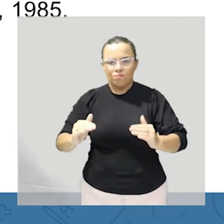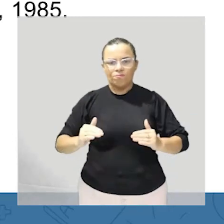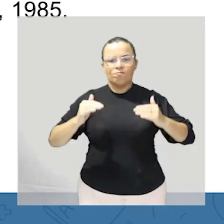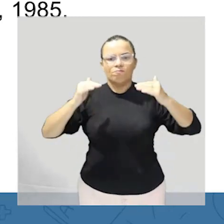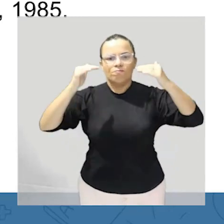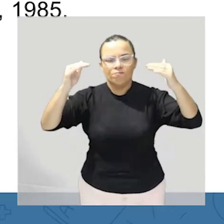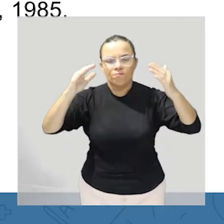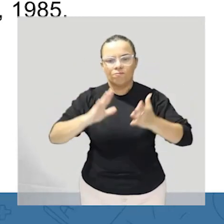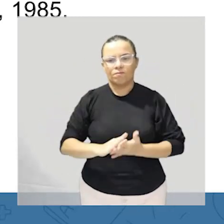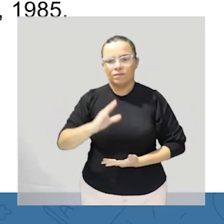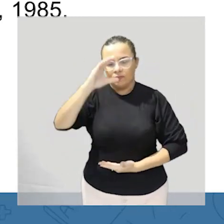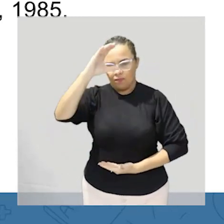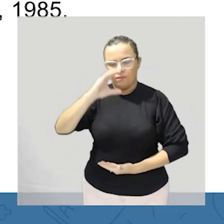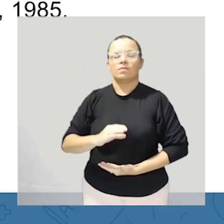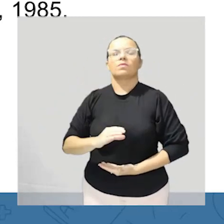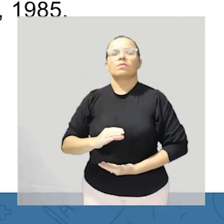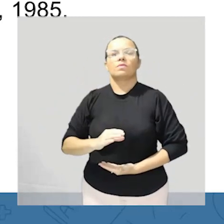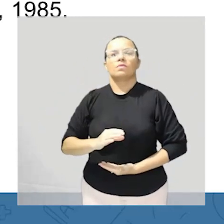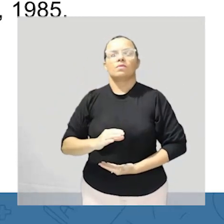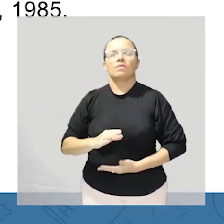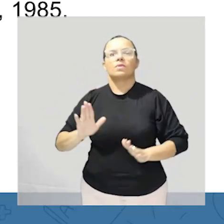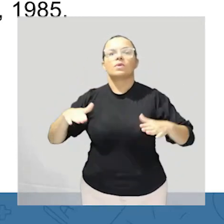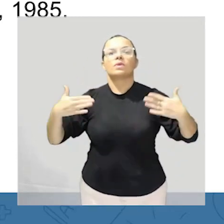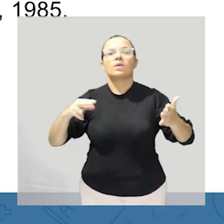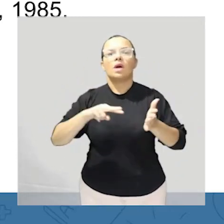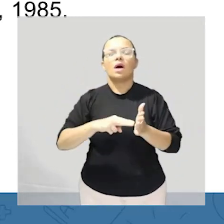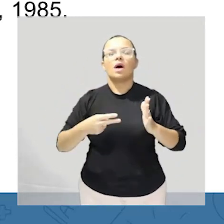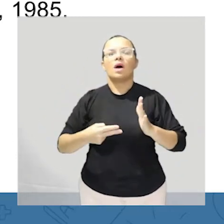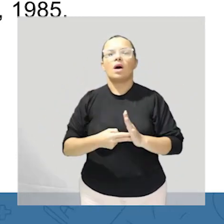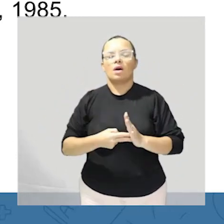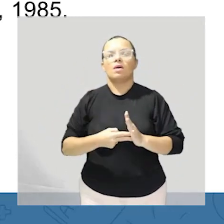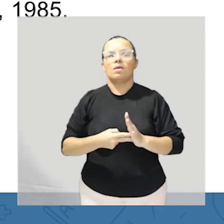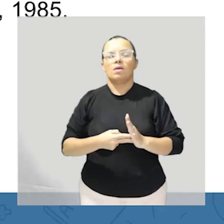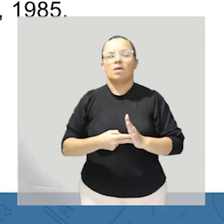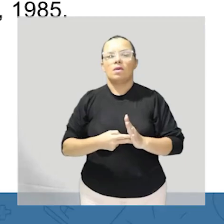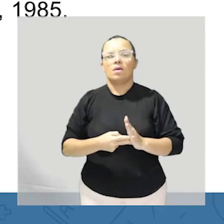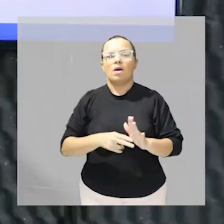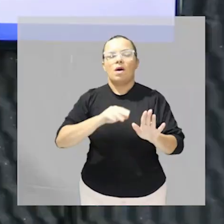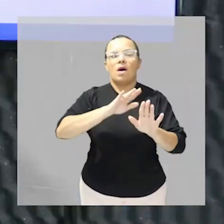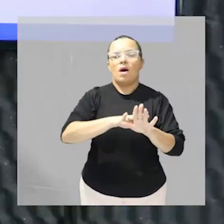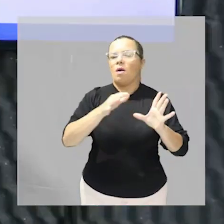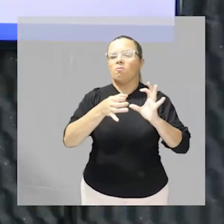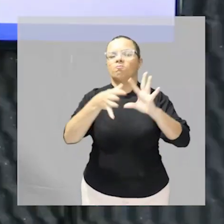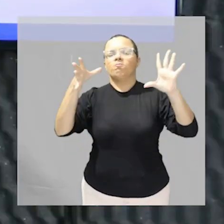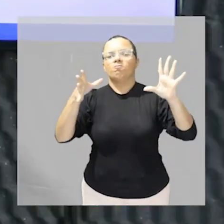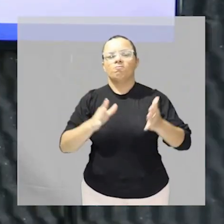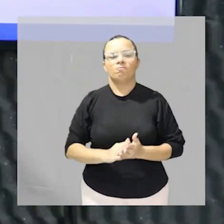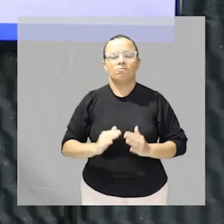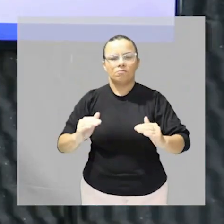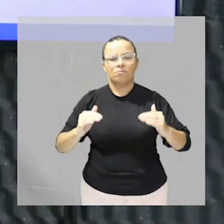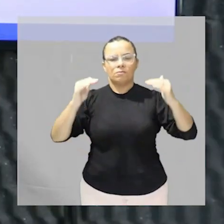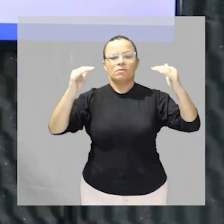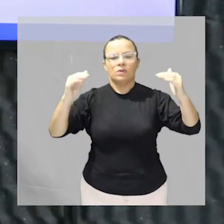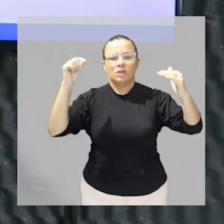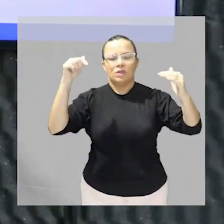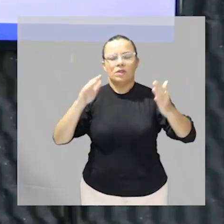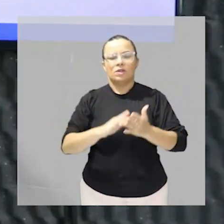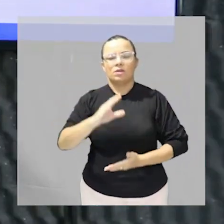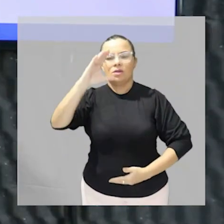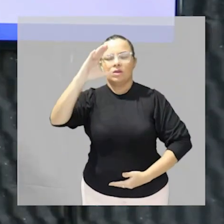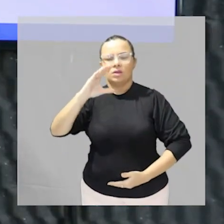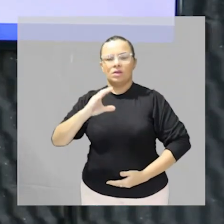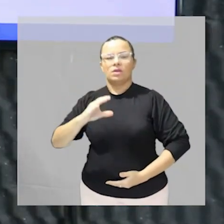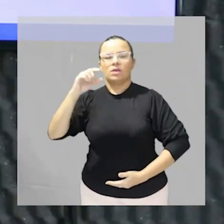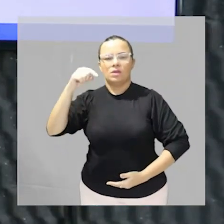soberania dos cidadãos, soberania significa o quê? Autonomia. A soberania dos cidadãos, dotados